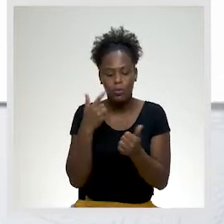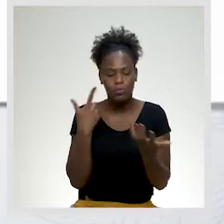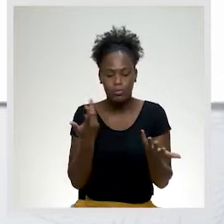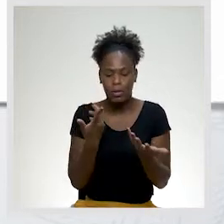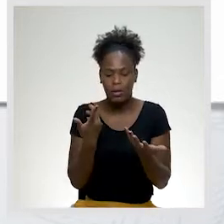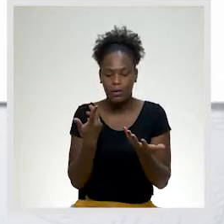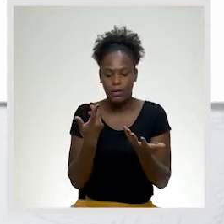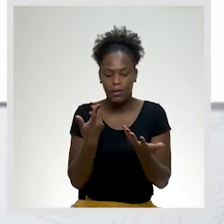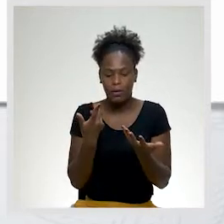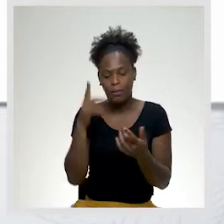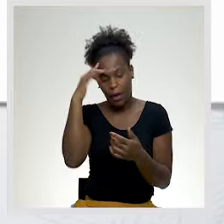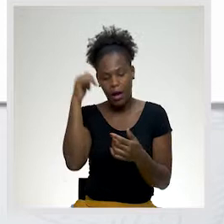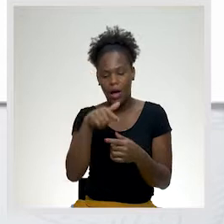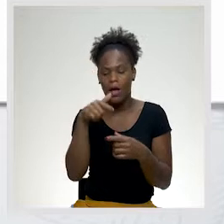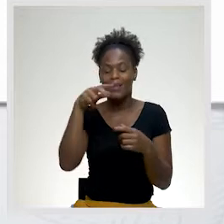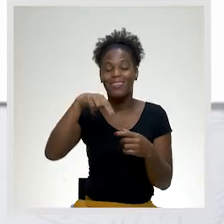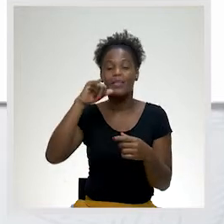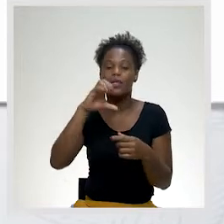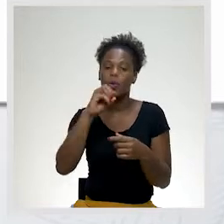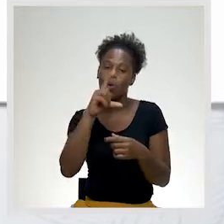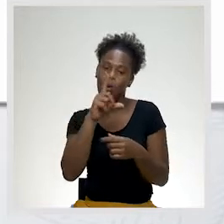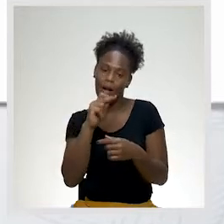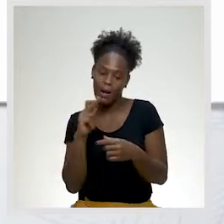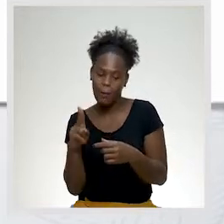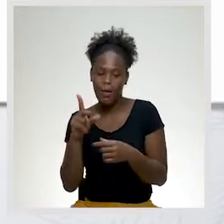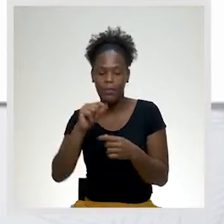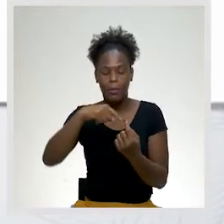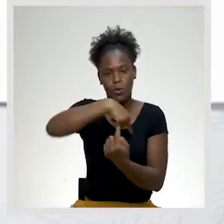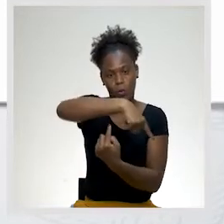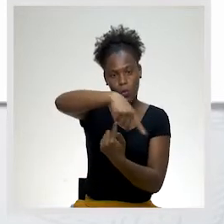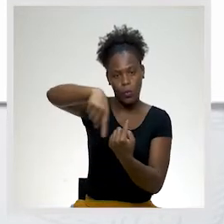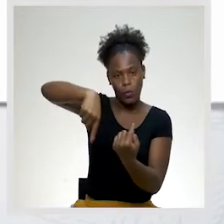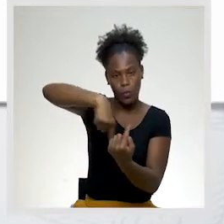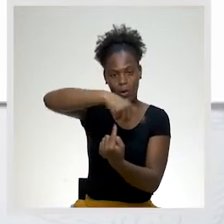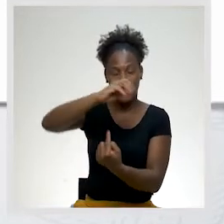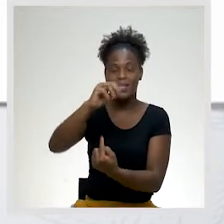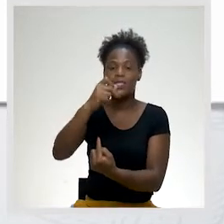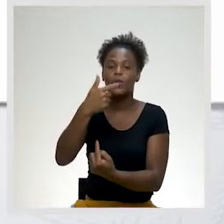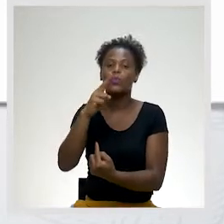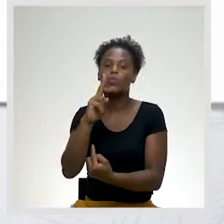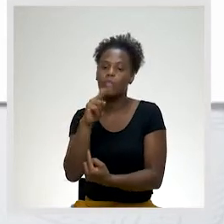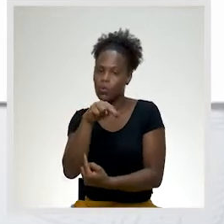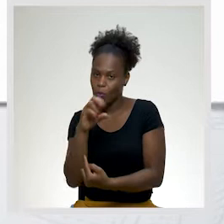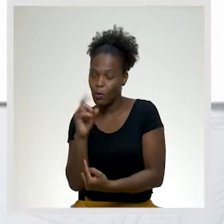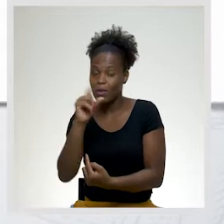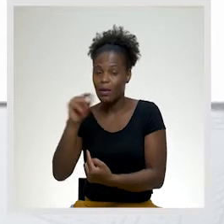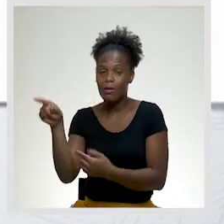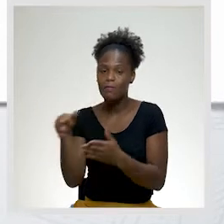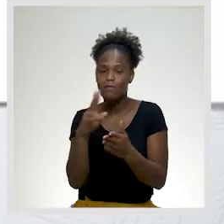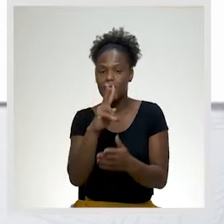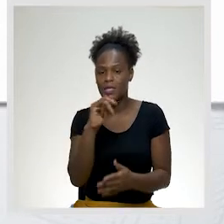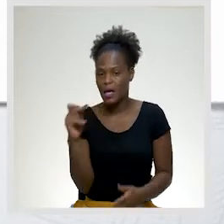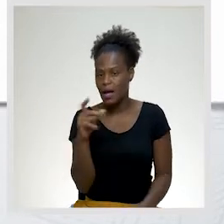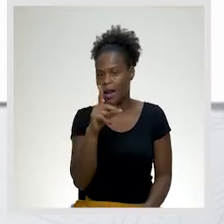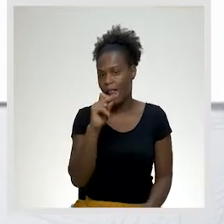também descobriu anéis de Saturno e a Via Láctea. Além disso, Galileu descobriu